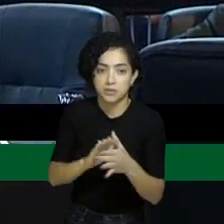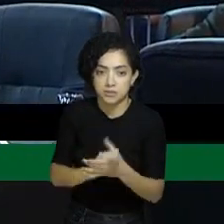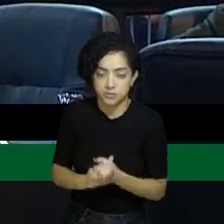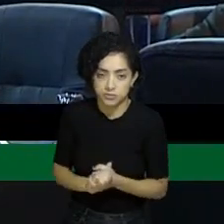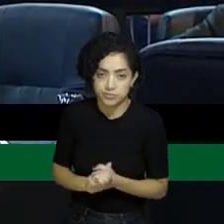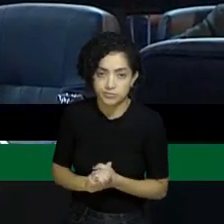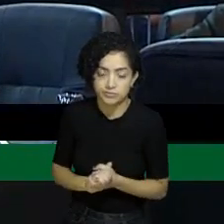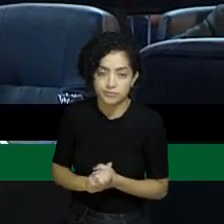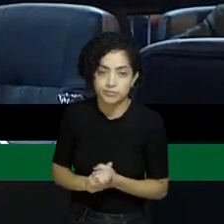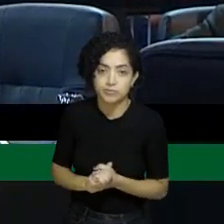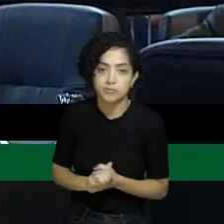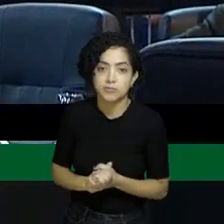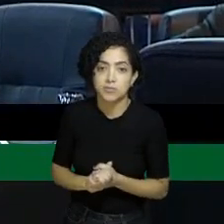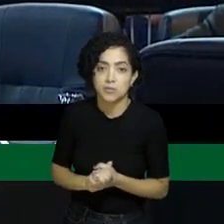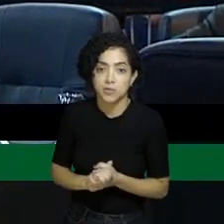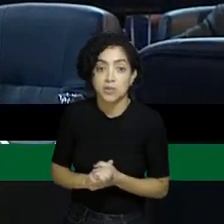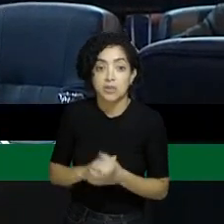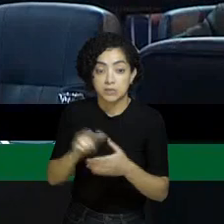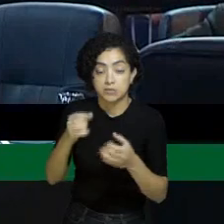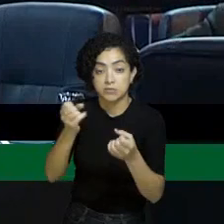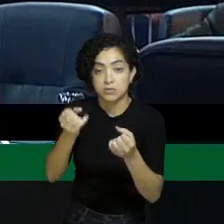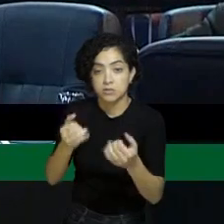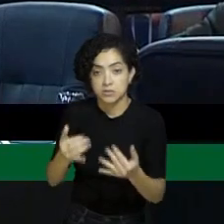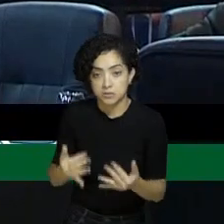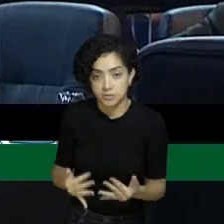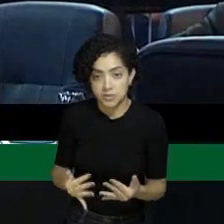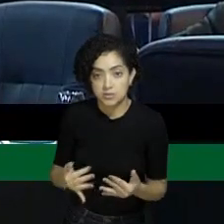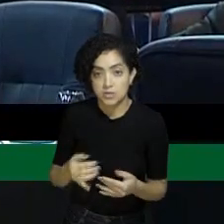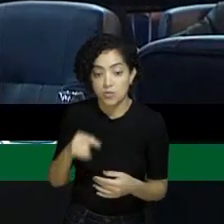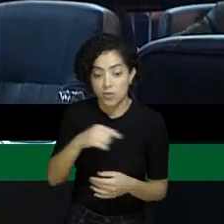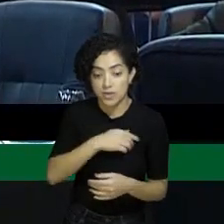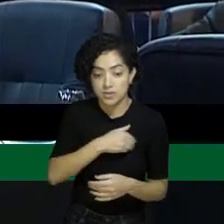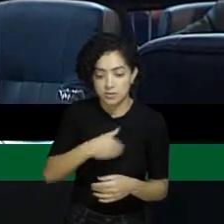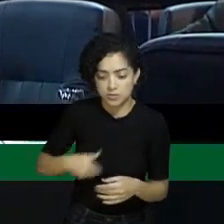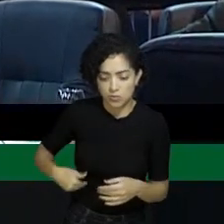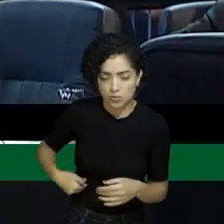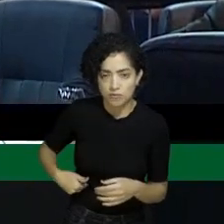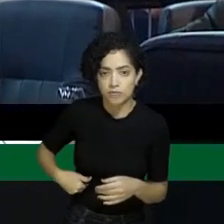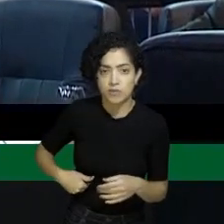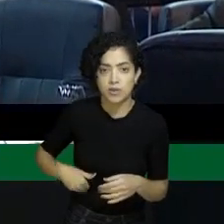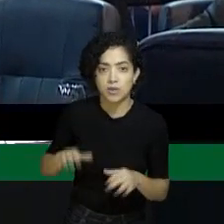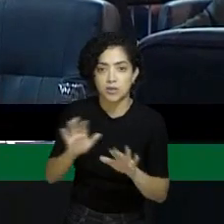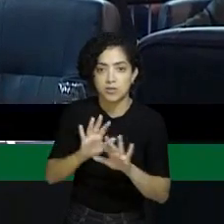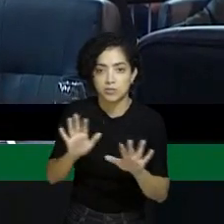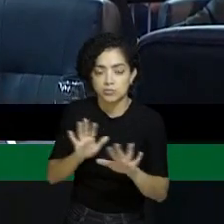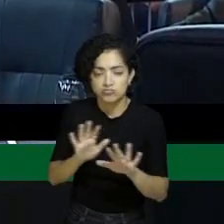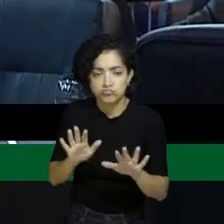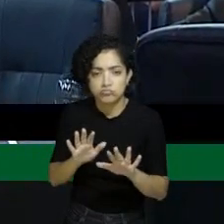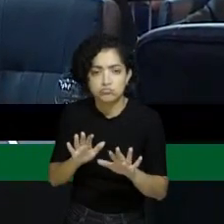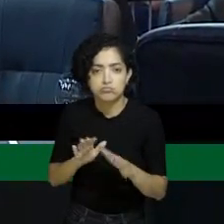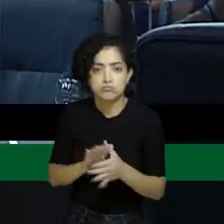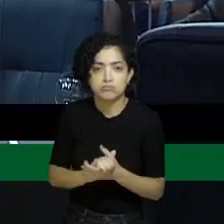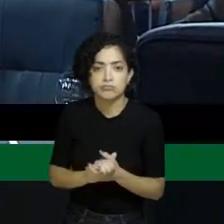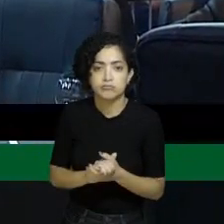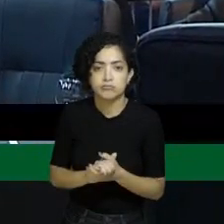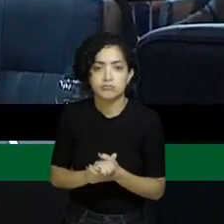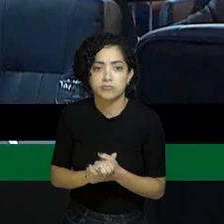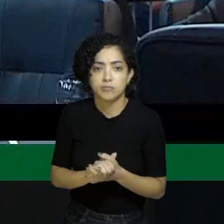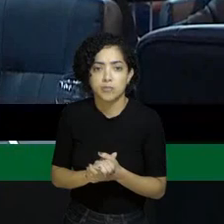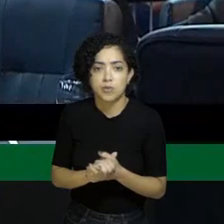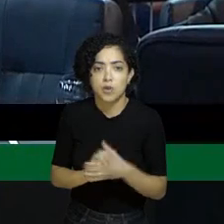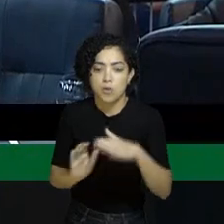de reais. Isso tem que dar explicação. Desse governo não tem nenhum ato. Houve um credenciamento. Houve uma empresa que